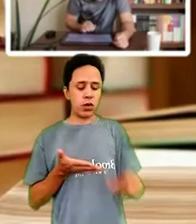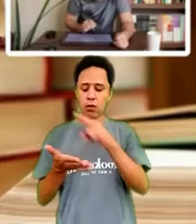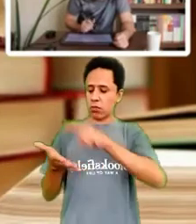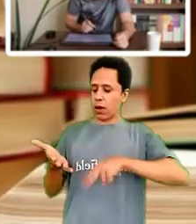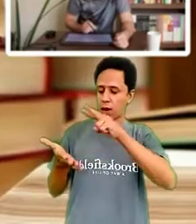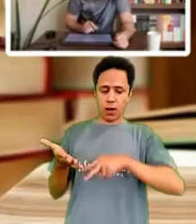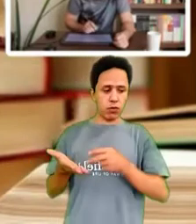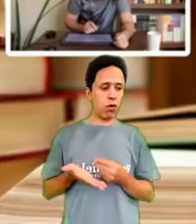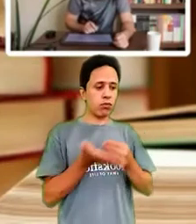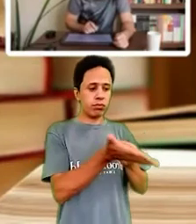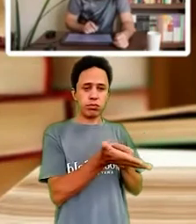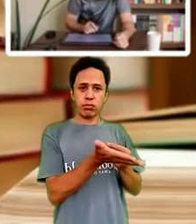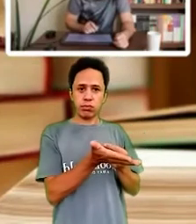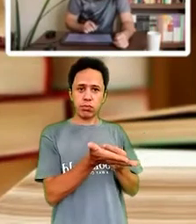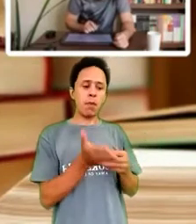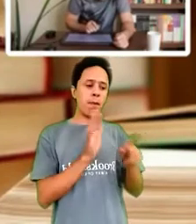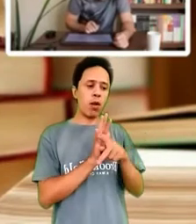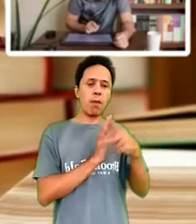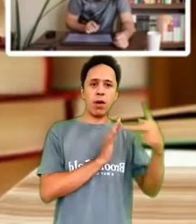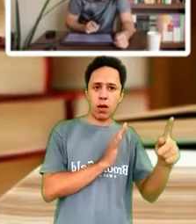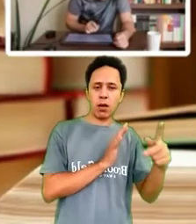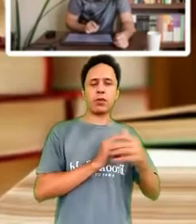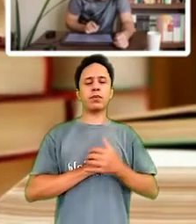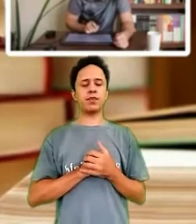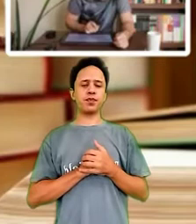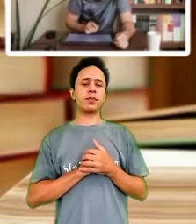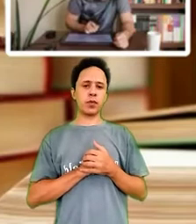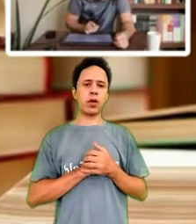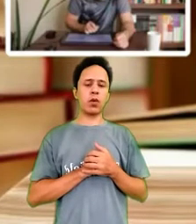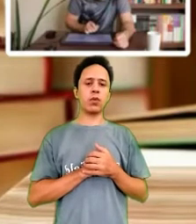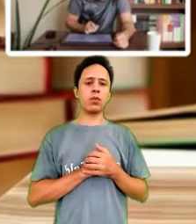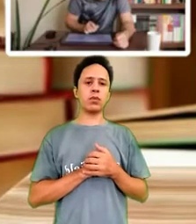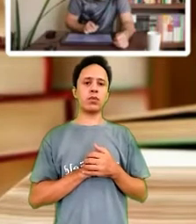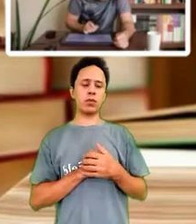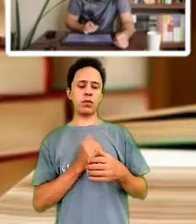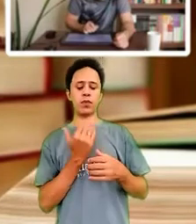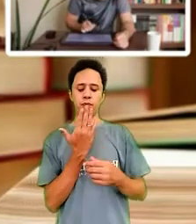ele escreve, ou aquele que fala para quem ele fala. Então, autor